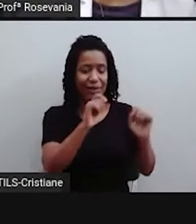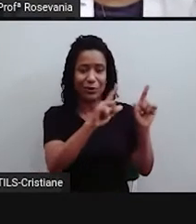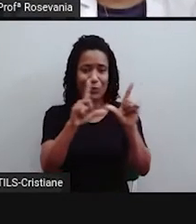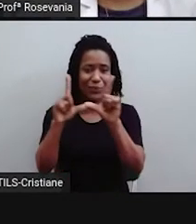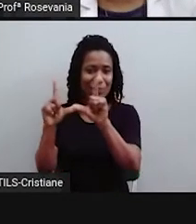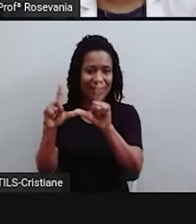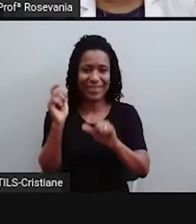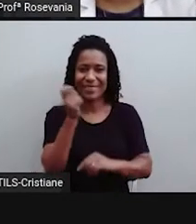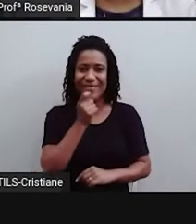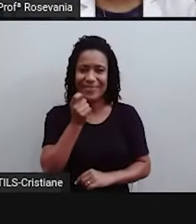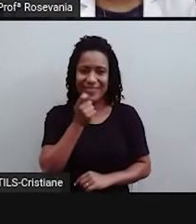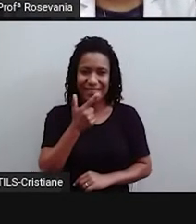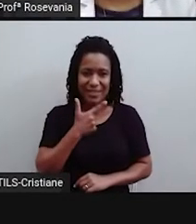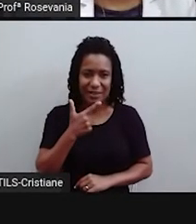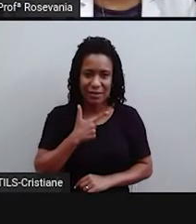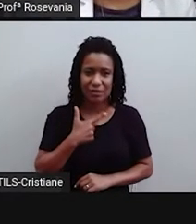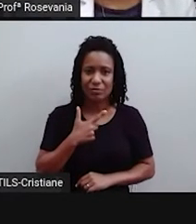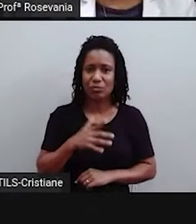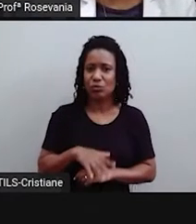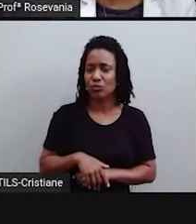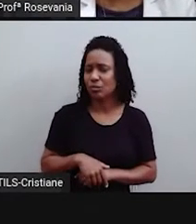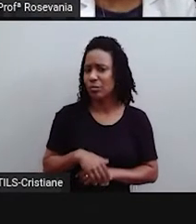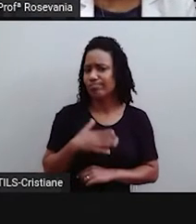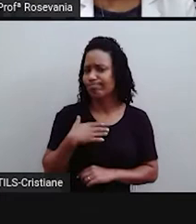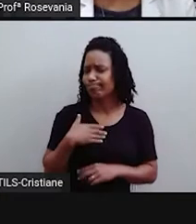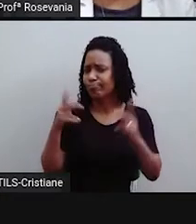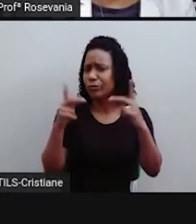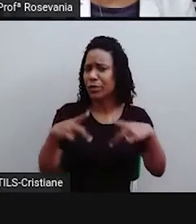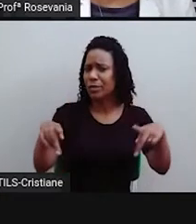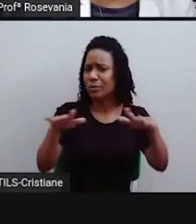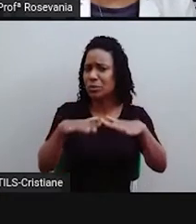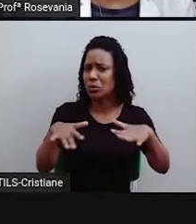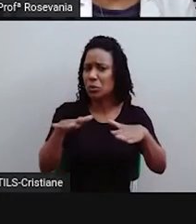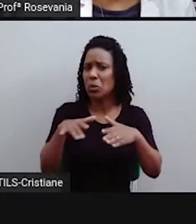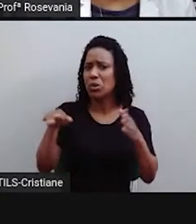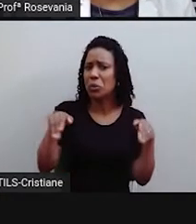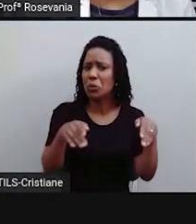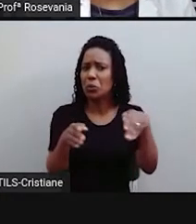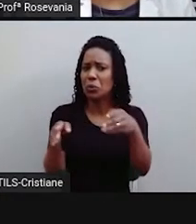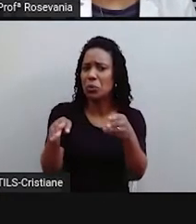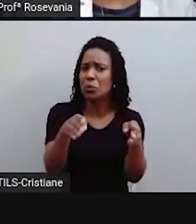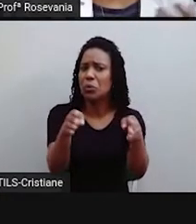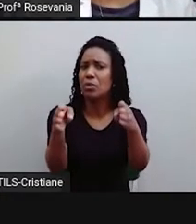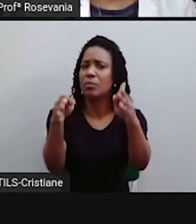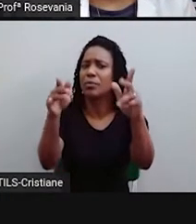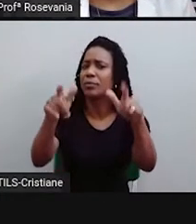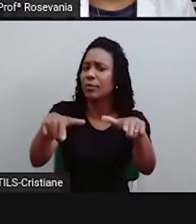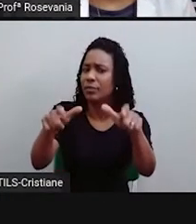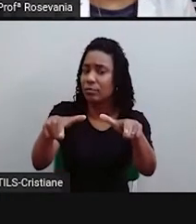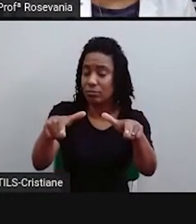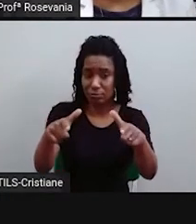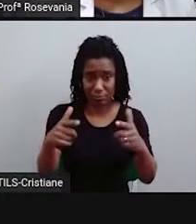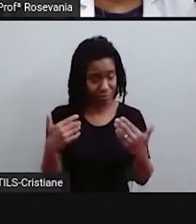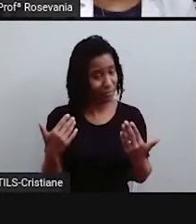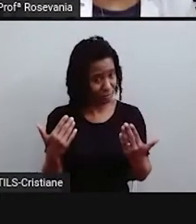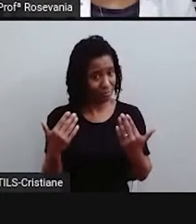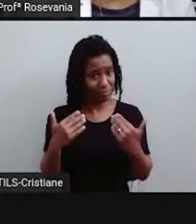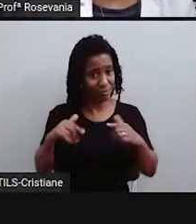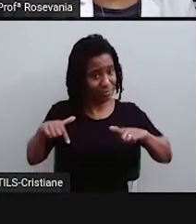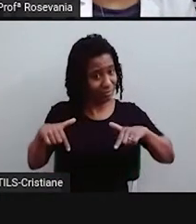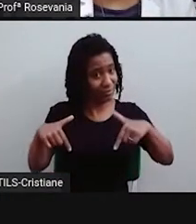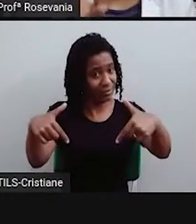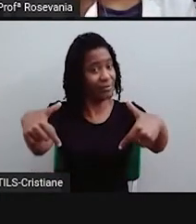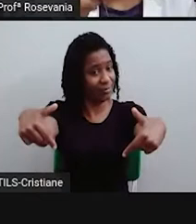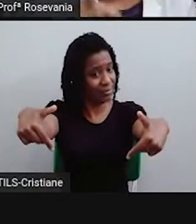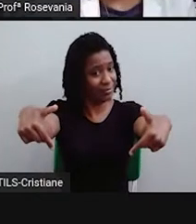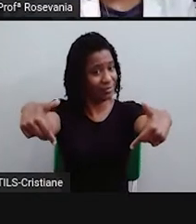assim: para onde vocês acham que a humanidade está indo? Aí cada um respondeu: para a frente, é claro.